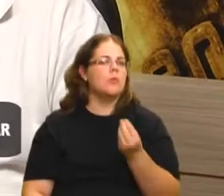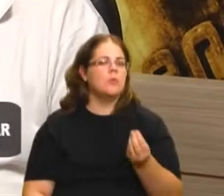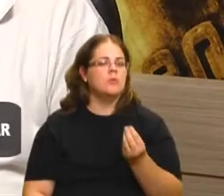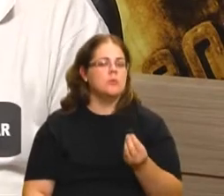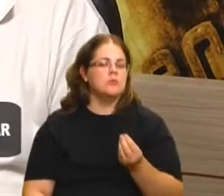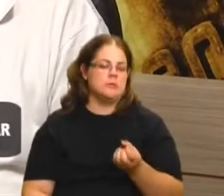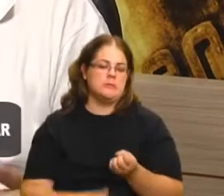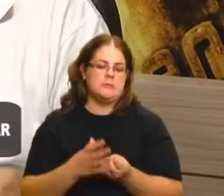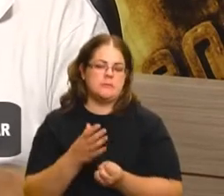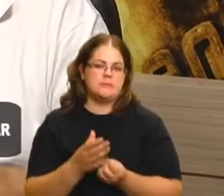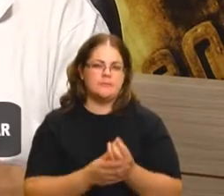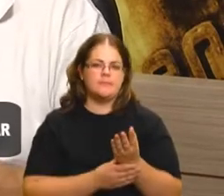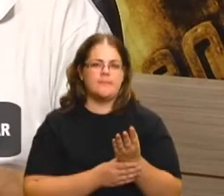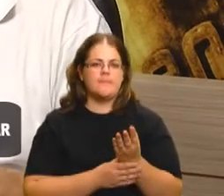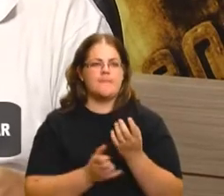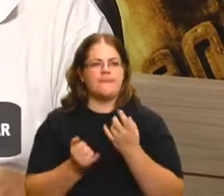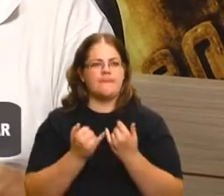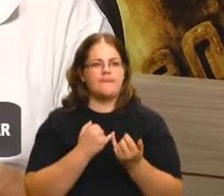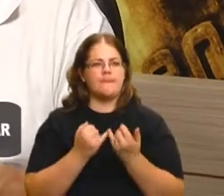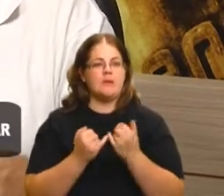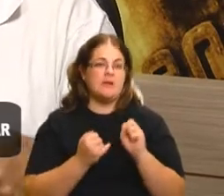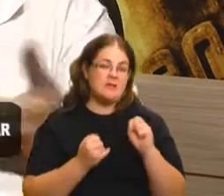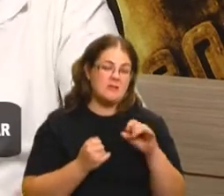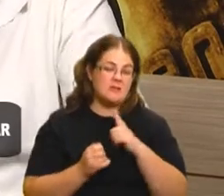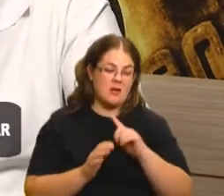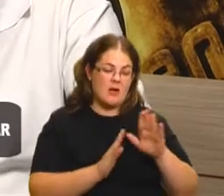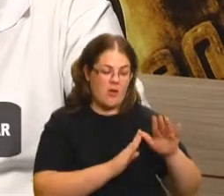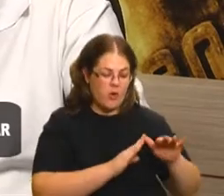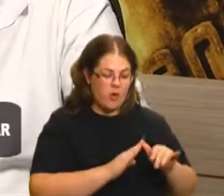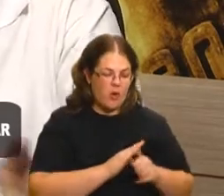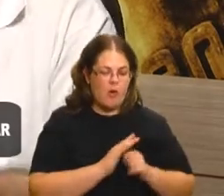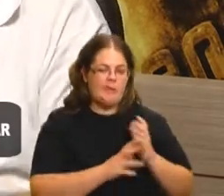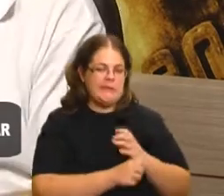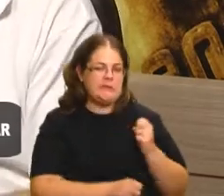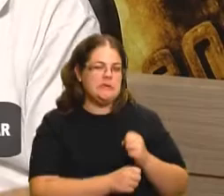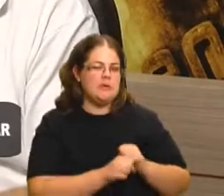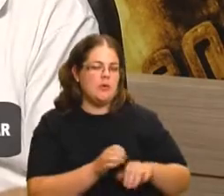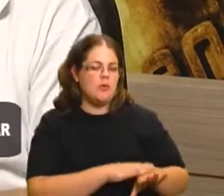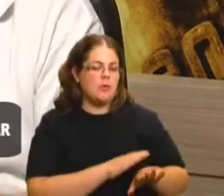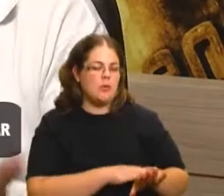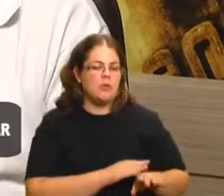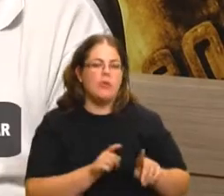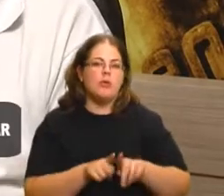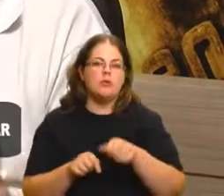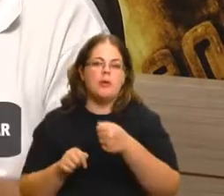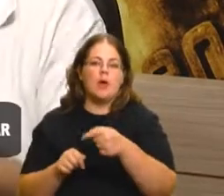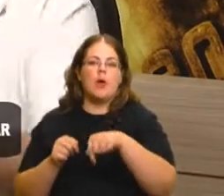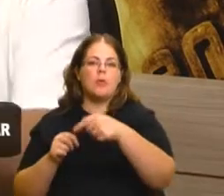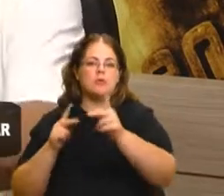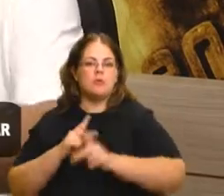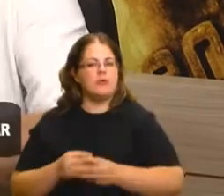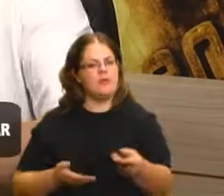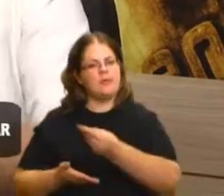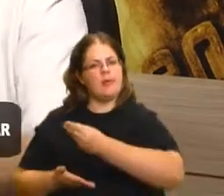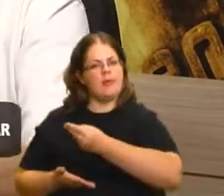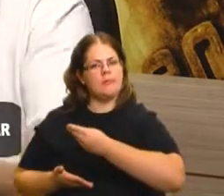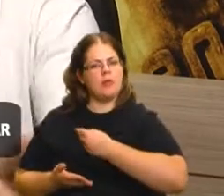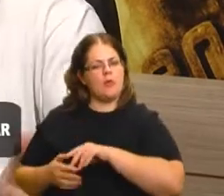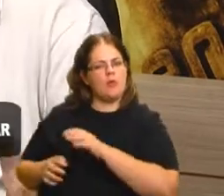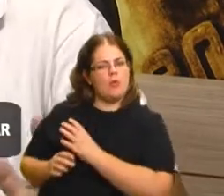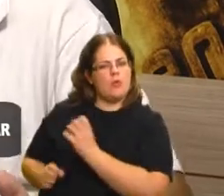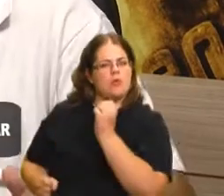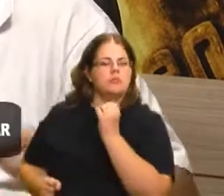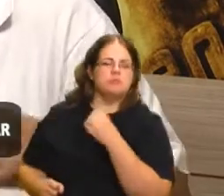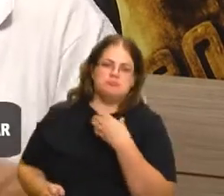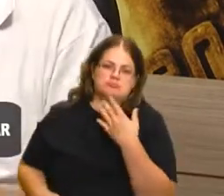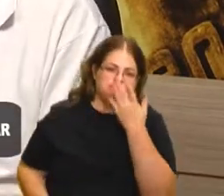Como isso foi, se foi roubando, ou foi fazendo tráfico de influência, ou foi legitimamente dirigindo uma